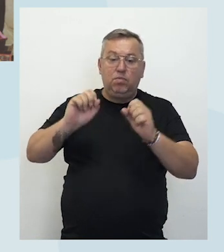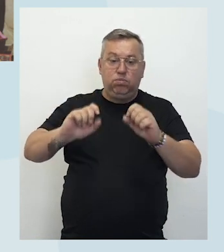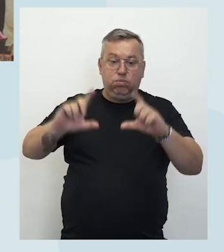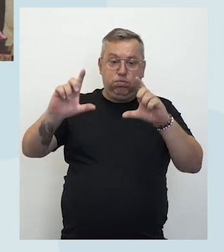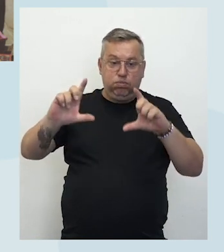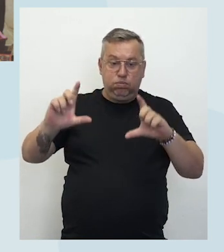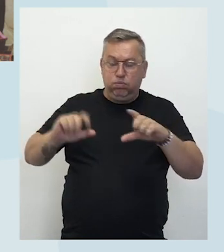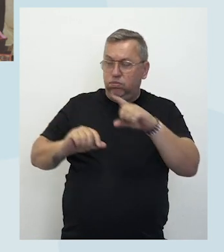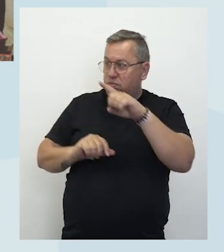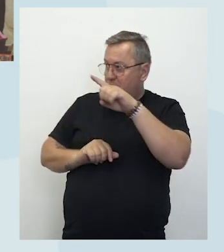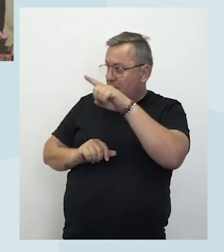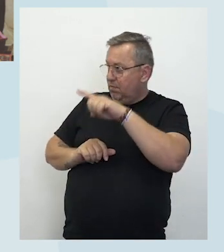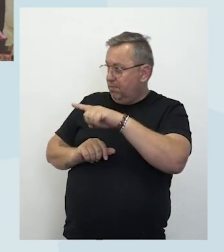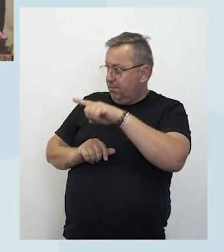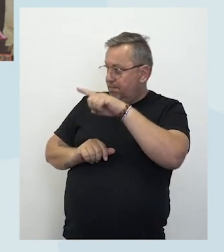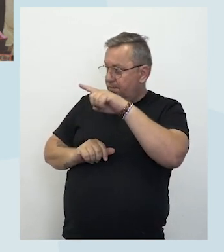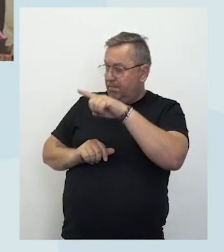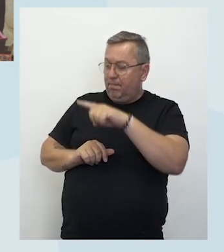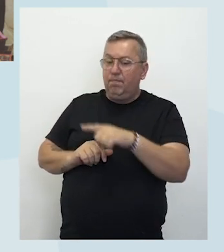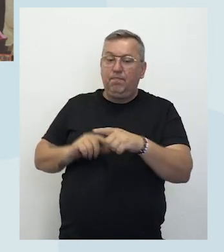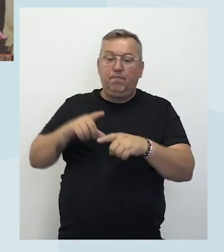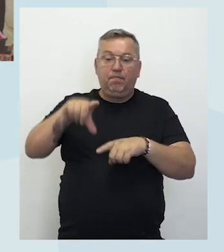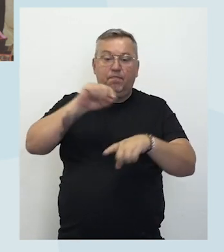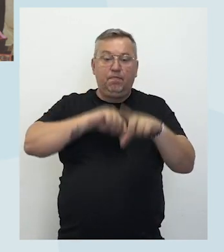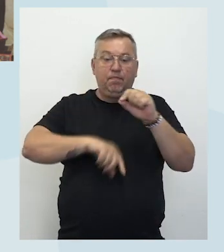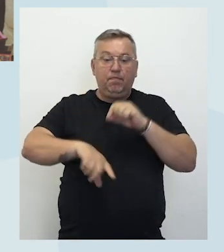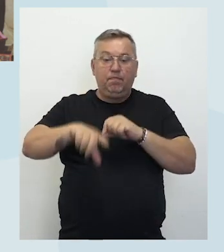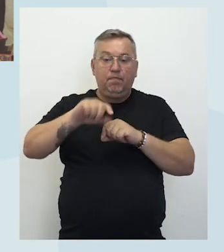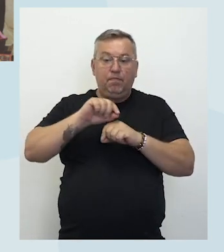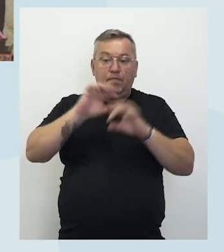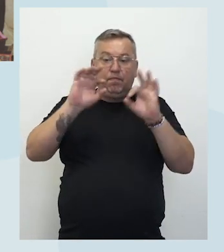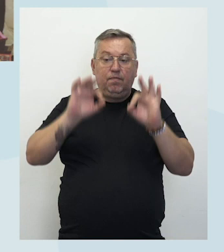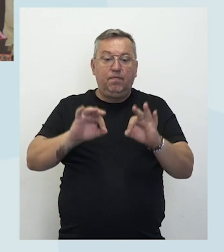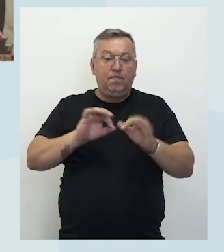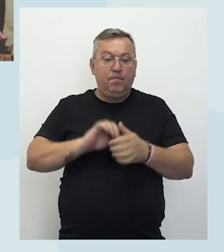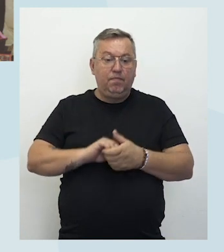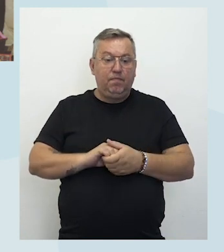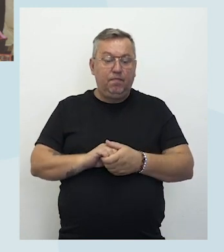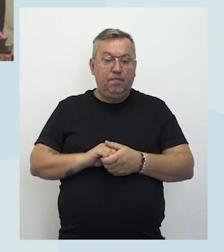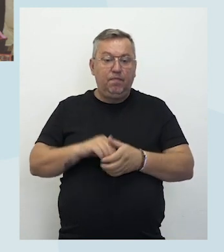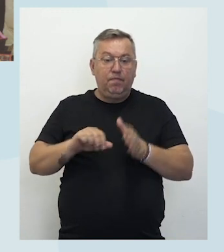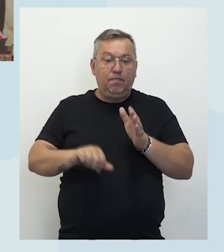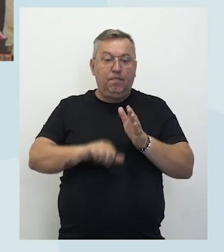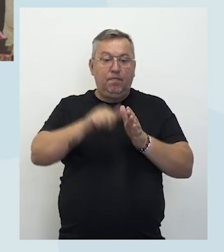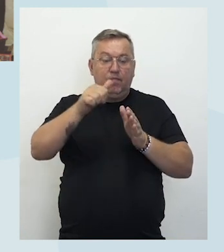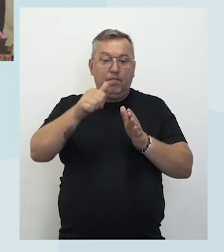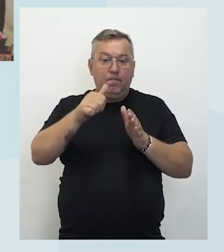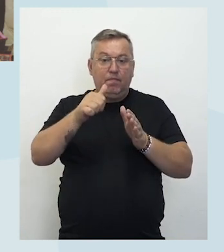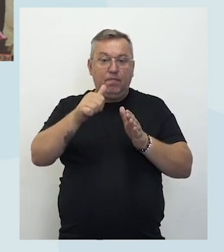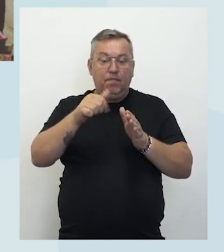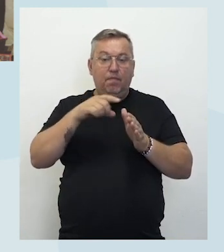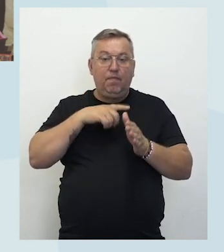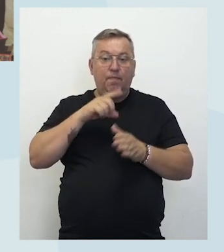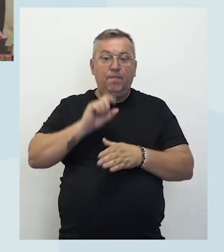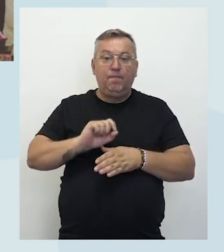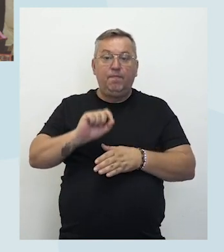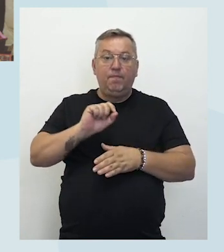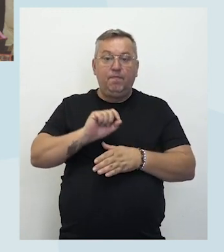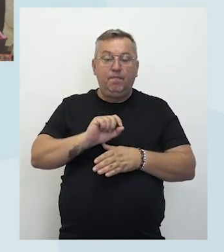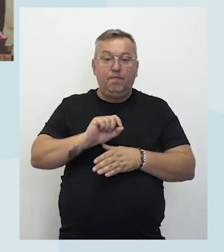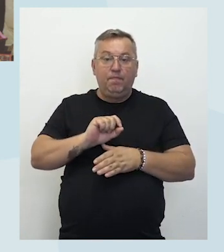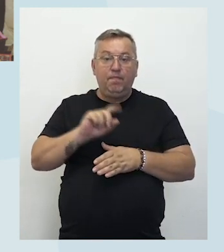imagens abaixo relacionadas, assinale a alternativa correta. Então, a primeira imagem, a gente tem aí